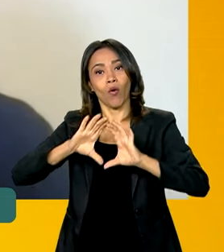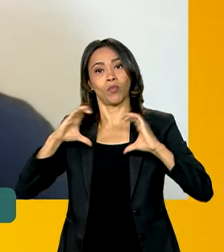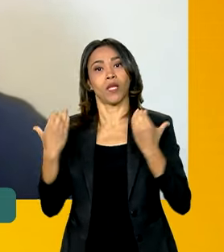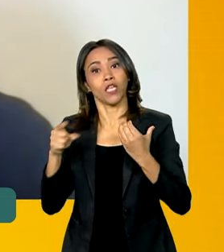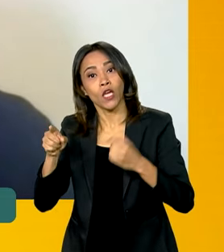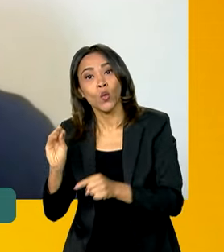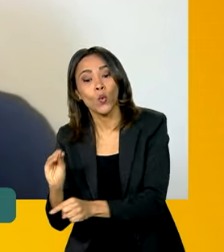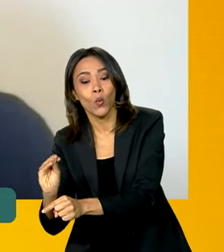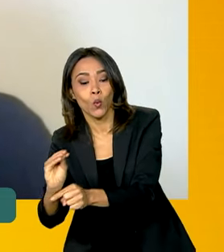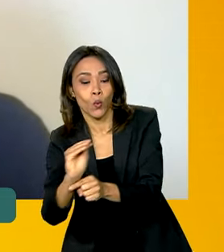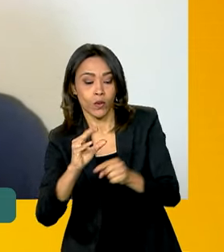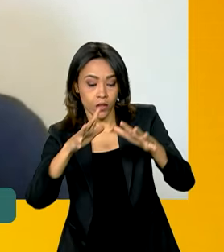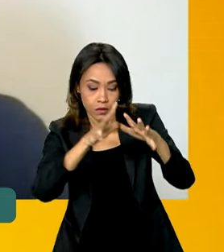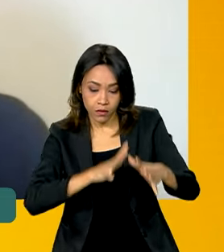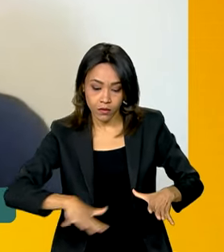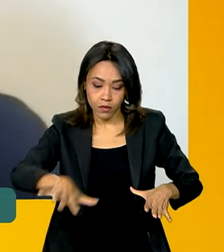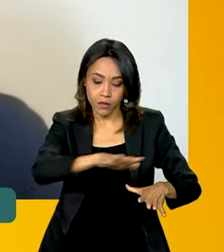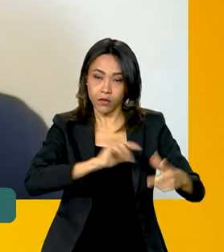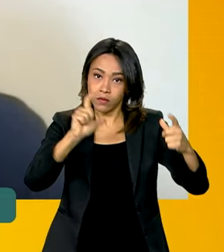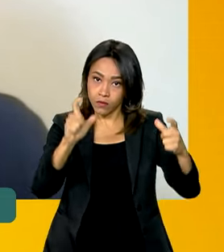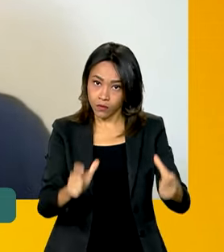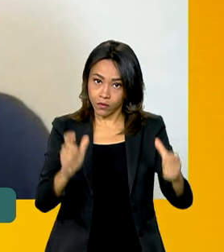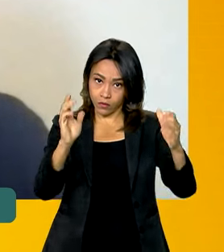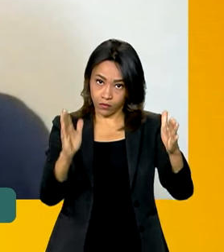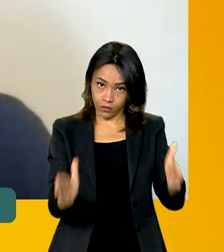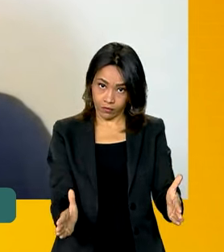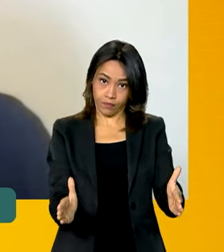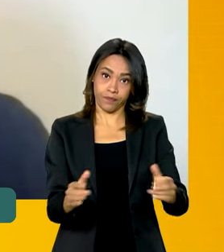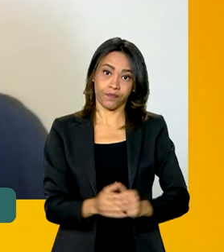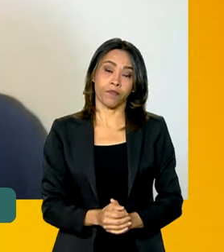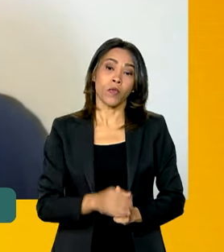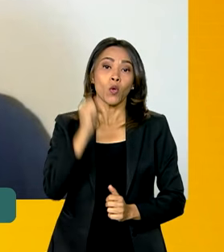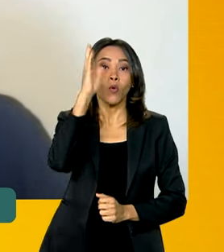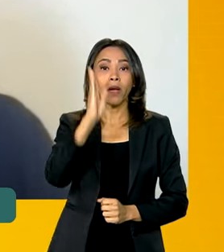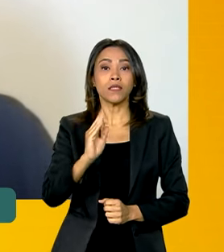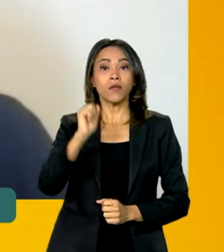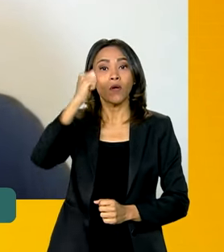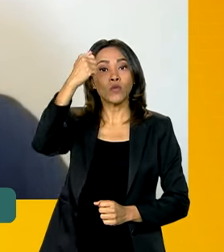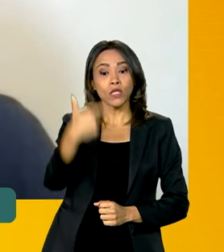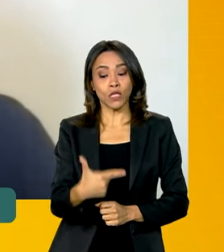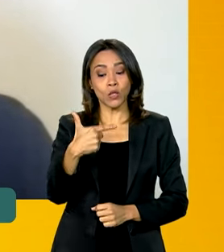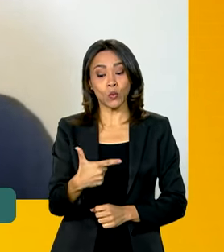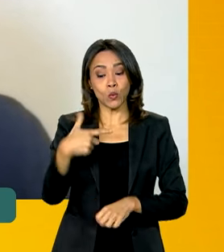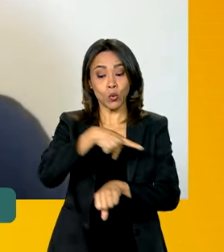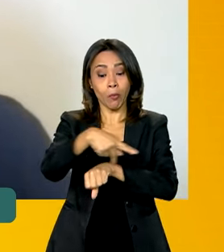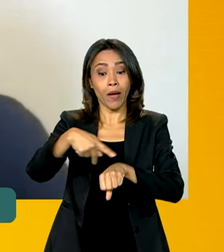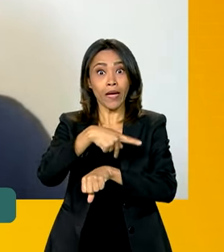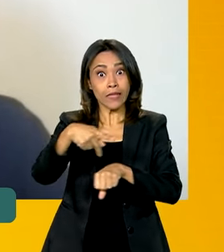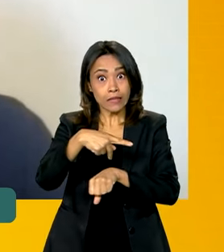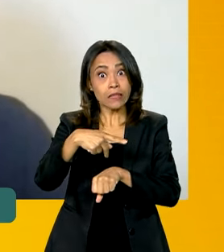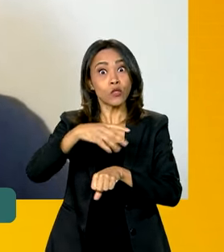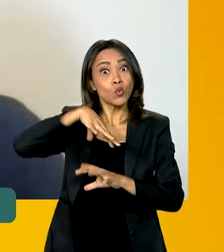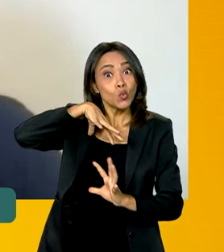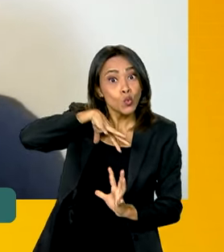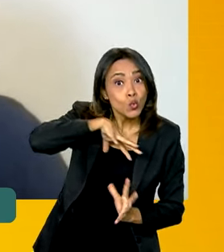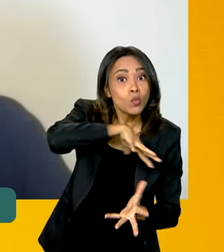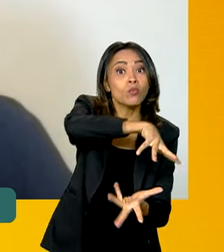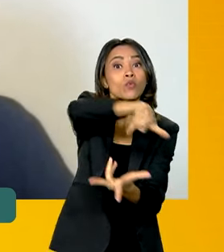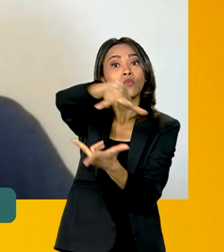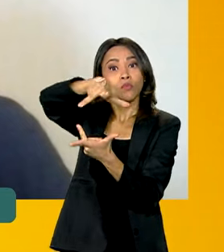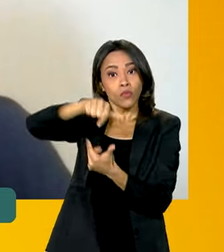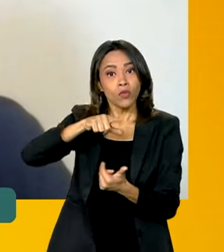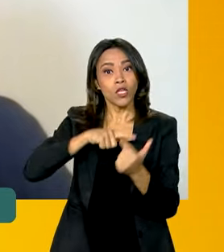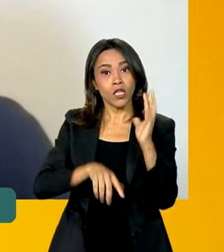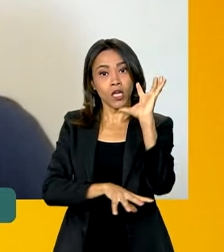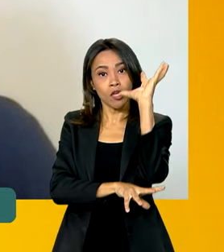hoje, né? O Brasil é o segundo país que possui mais manguezal no mundo, e nós